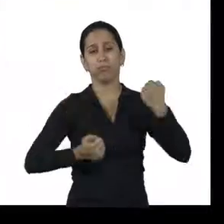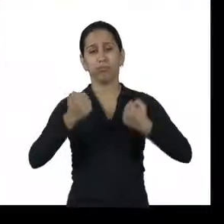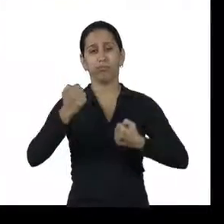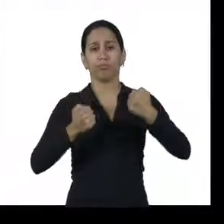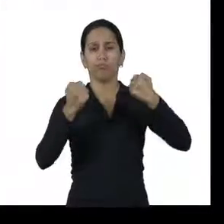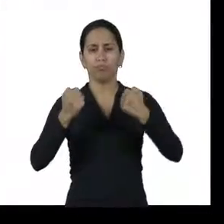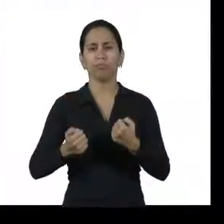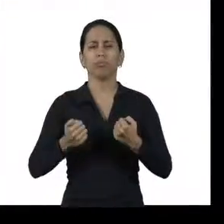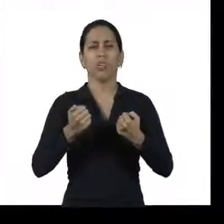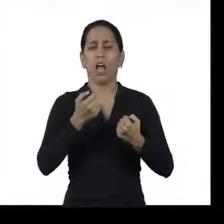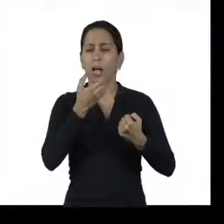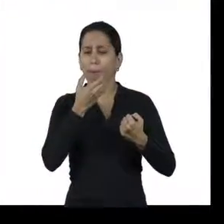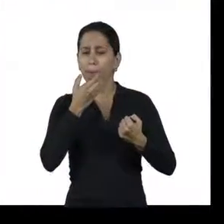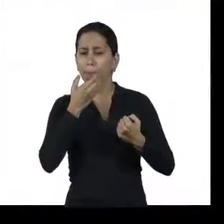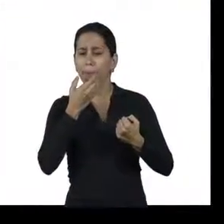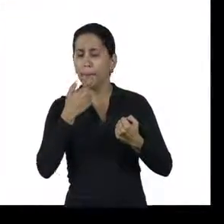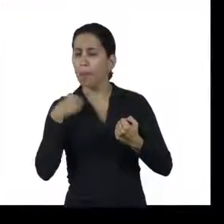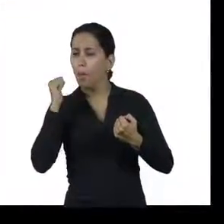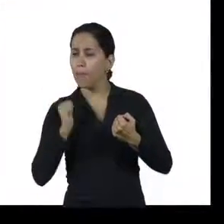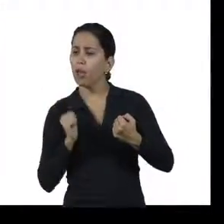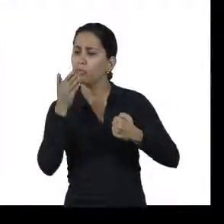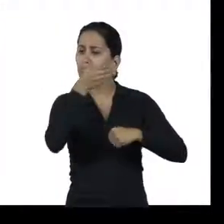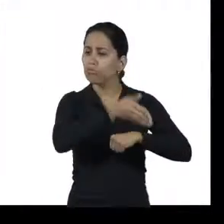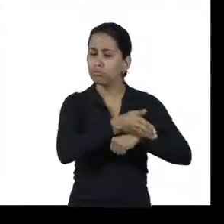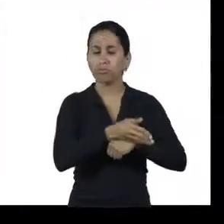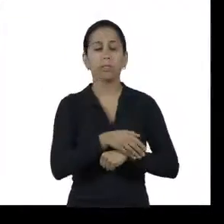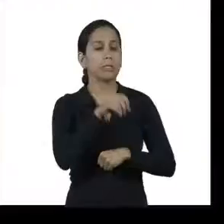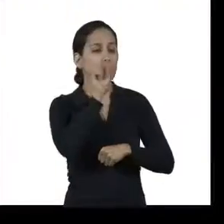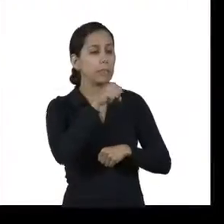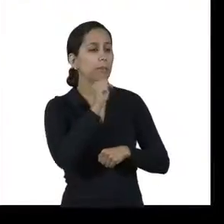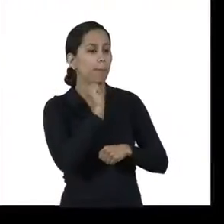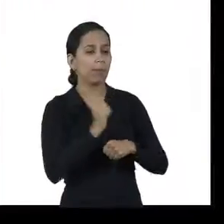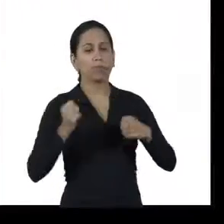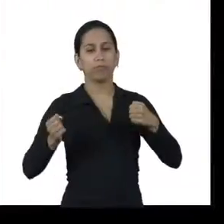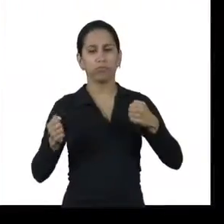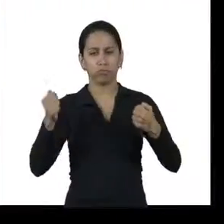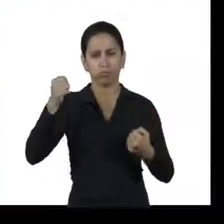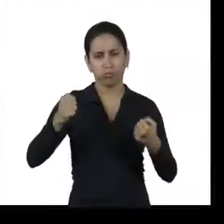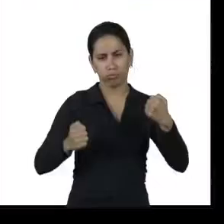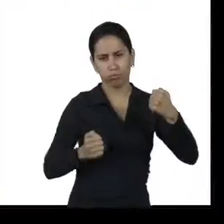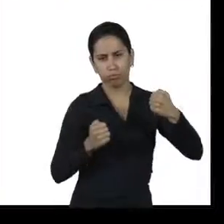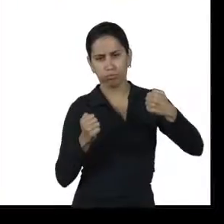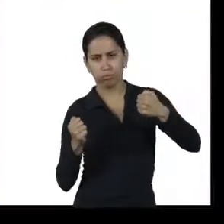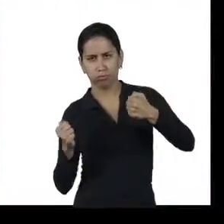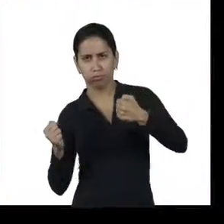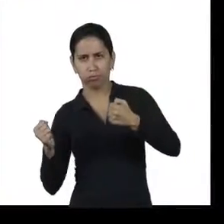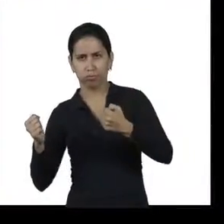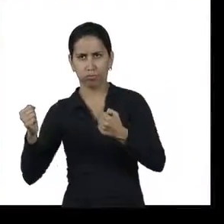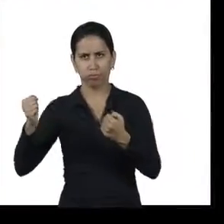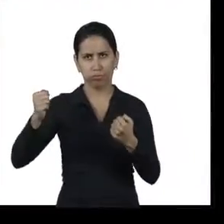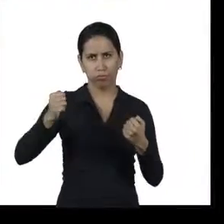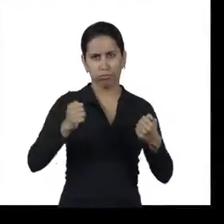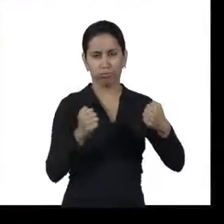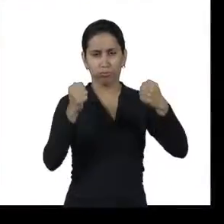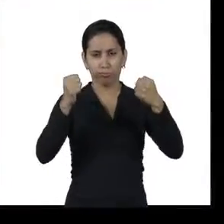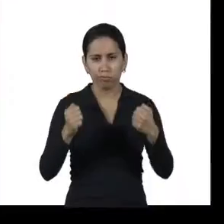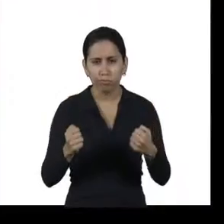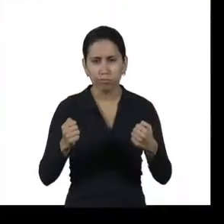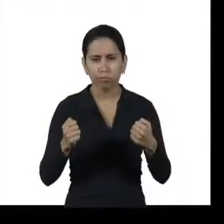rádio permissão ao operador da carregadeira para entrar. O operador da carregadeira conclui o que estiver